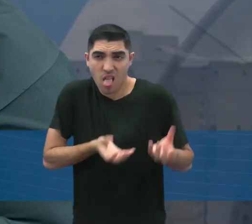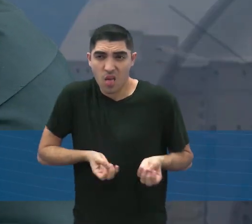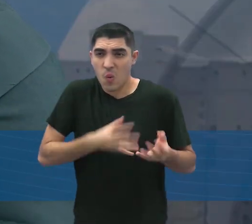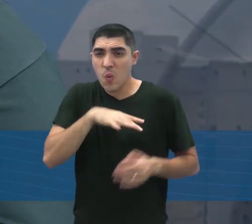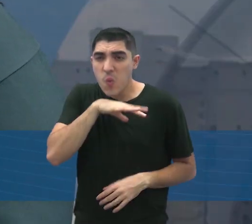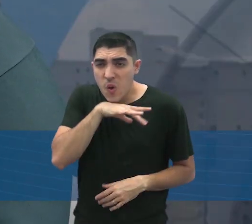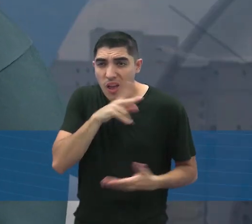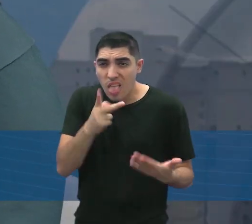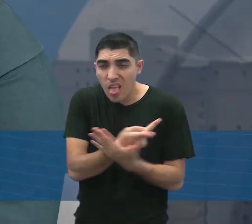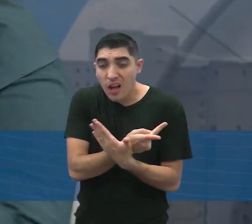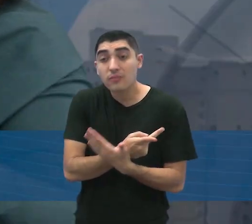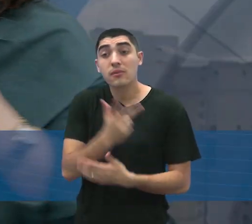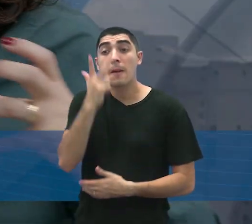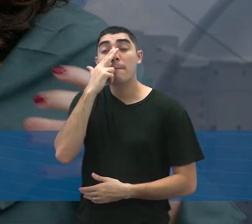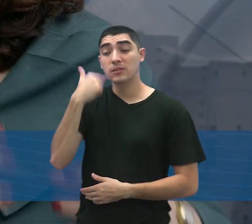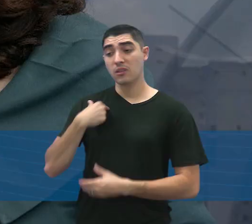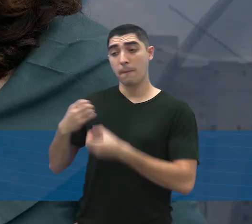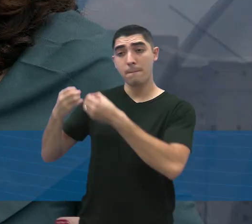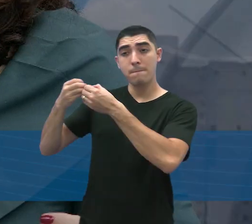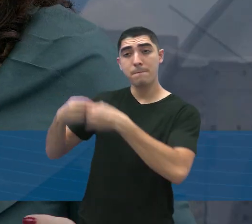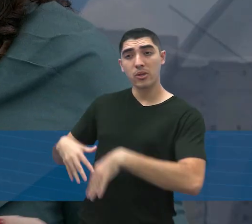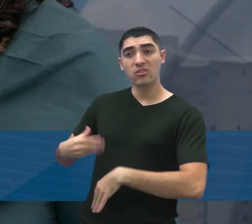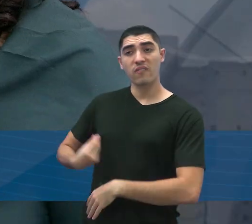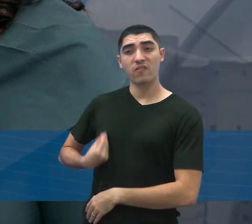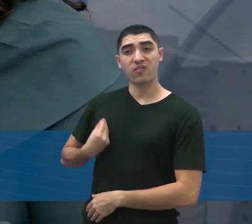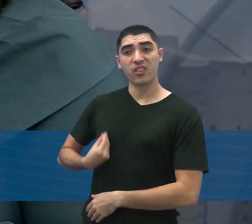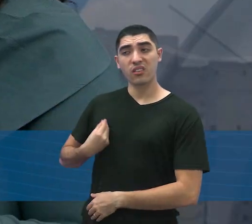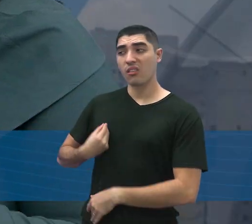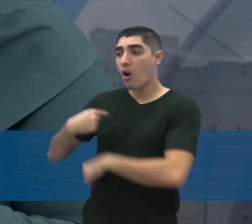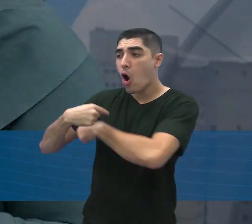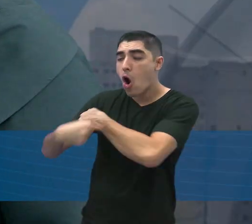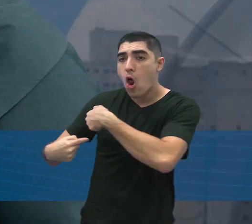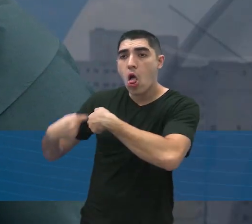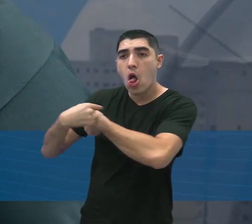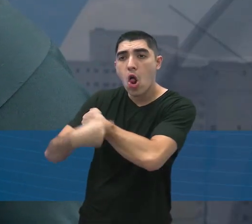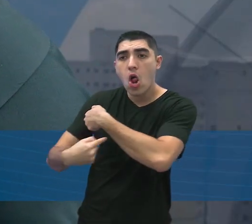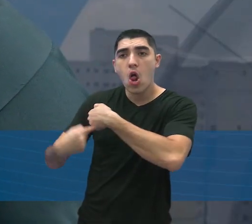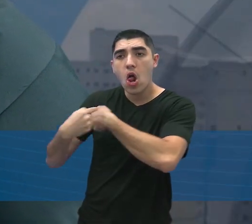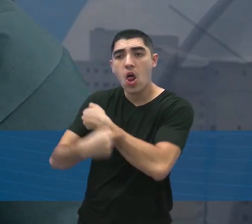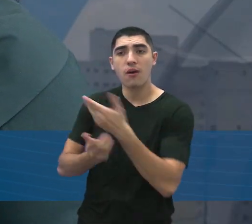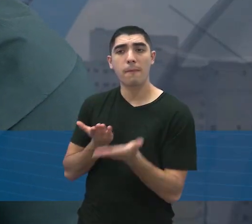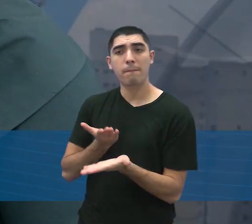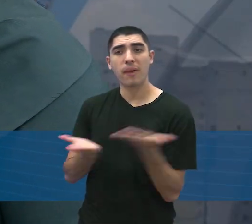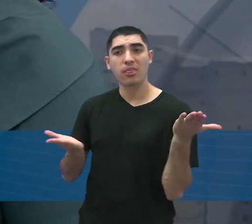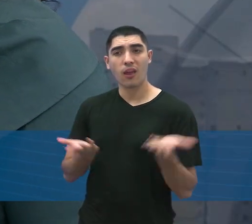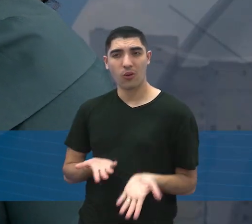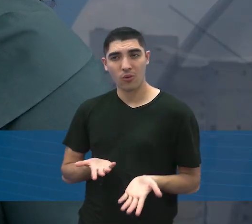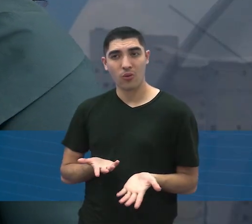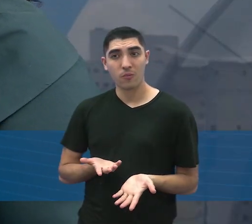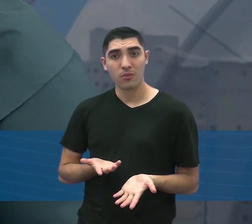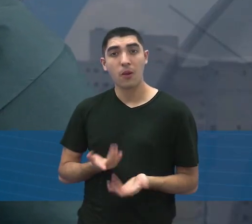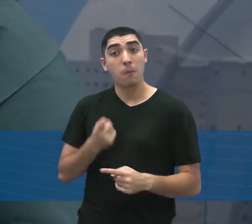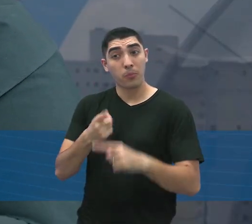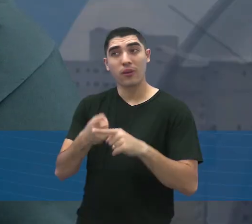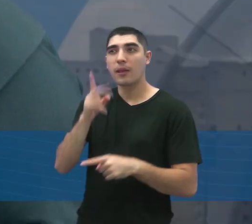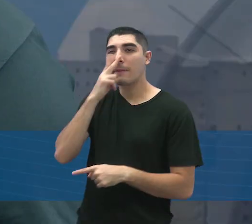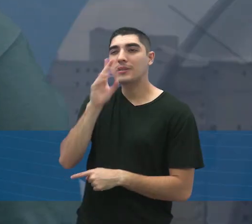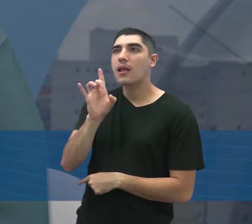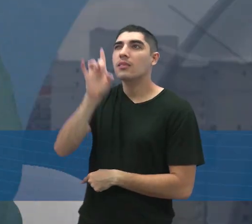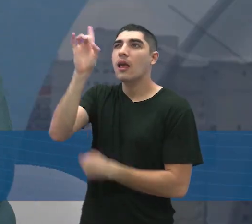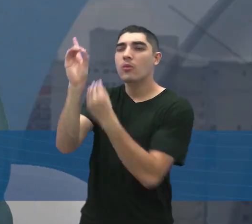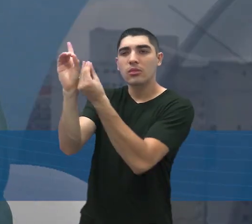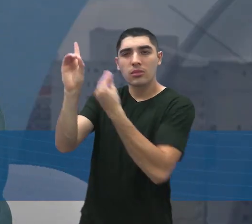estou gastando mal as minhas horas de vida, que é o dom maior que eu recebi, né, de Deus, do Criador, e eu